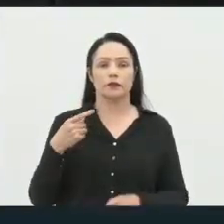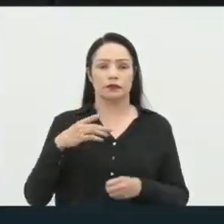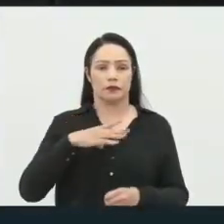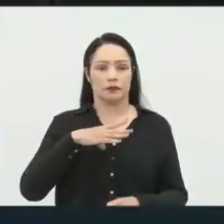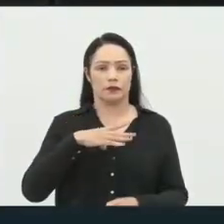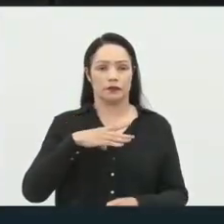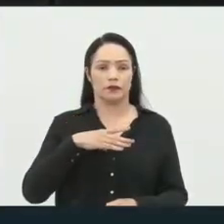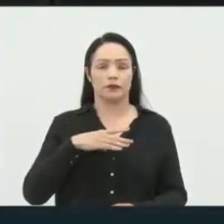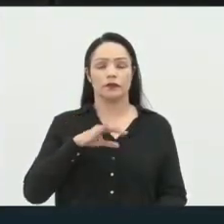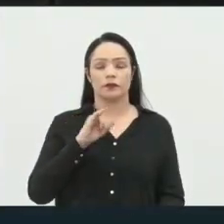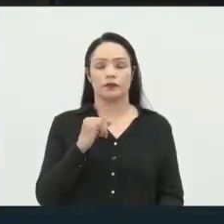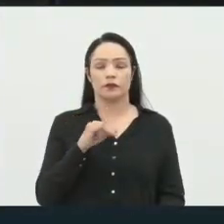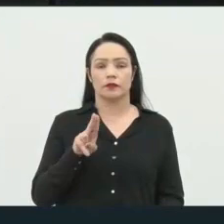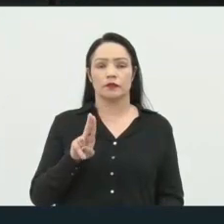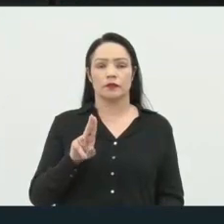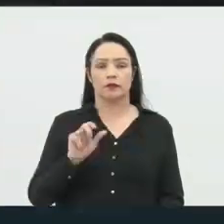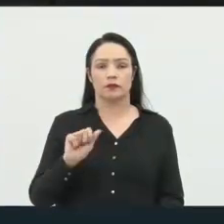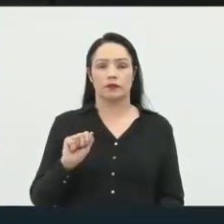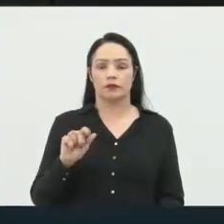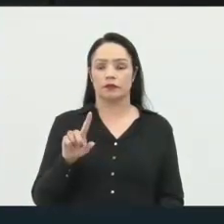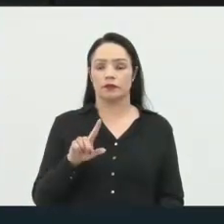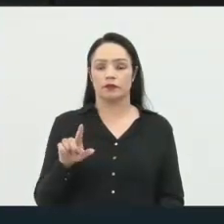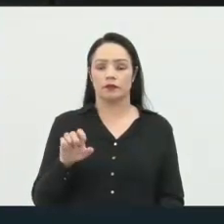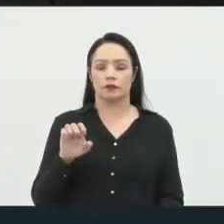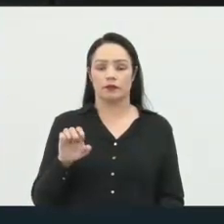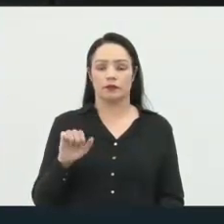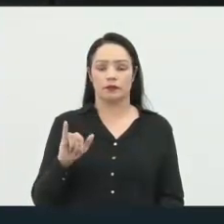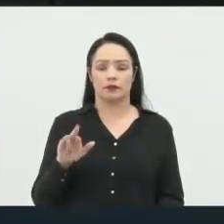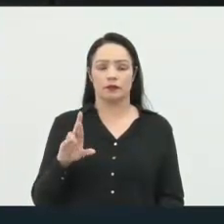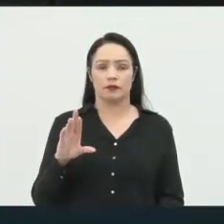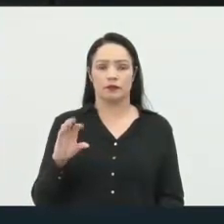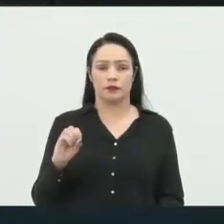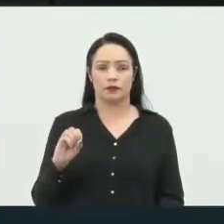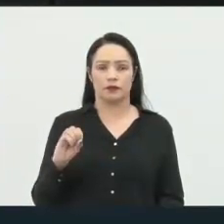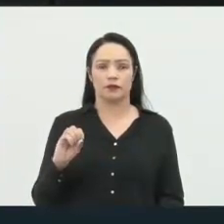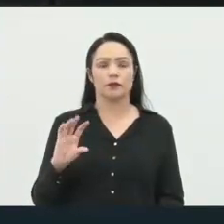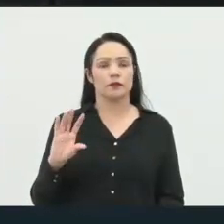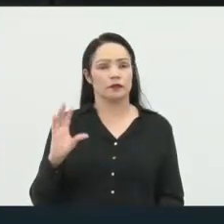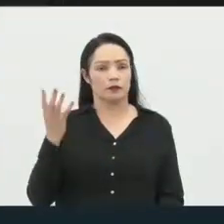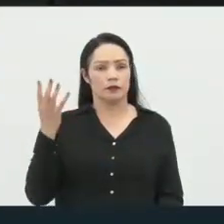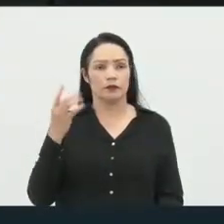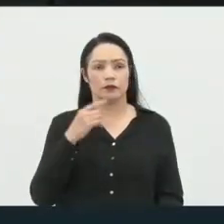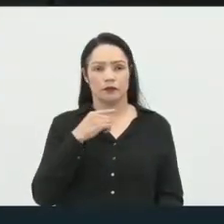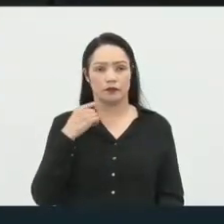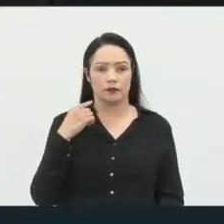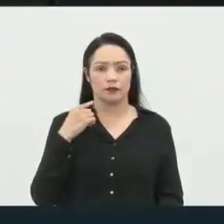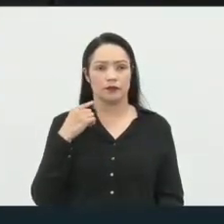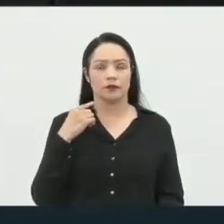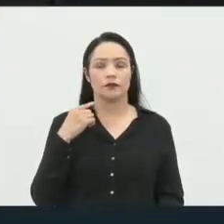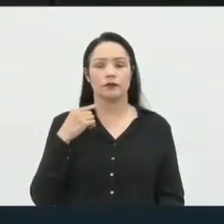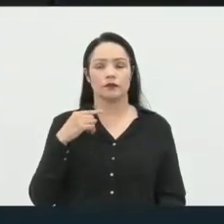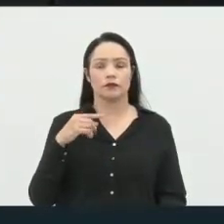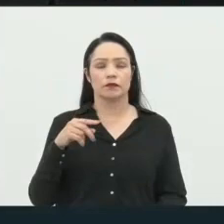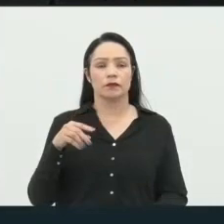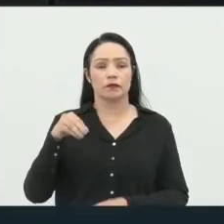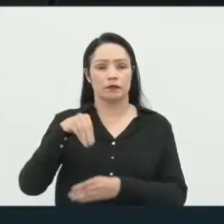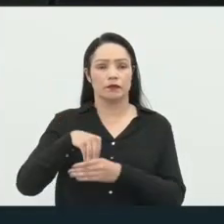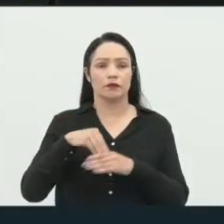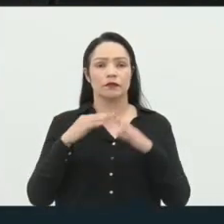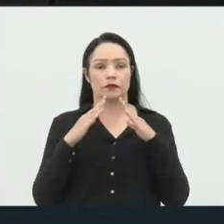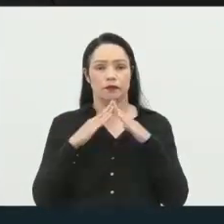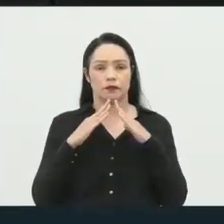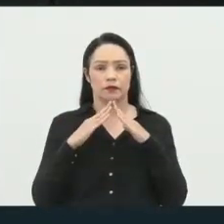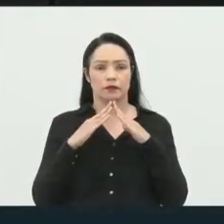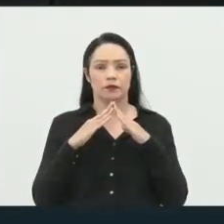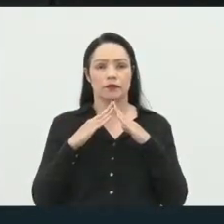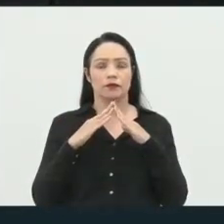aonde teve uma morte aí encontrada morta dentro de casa ela também era presidente da Câmara